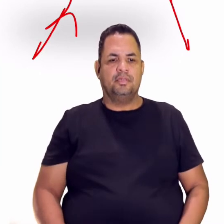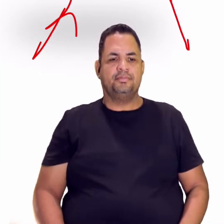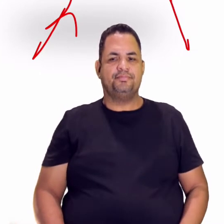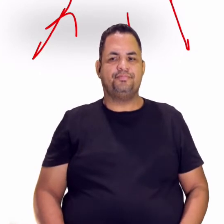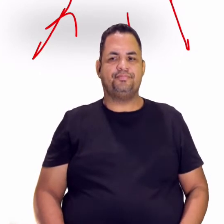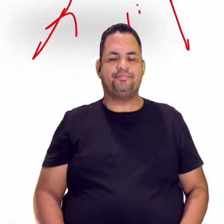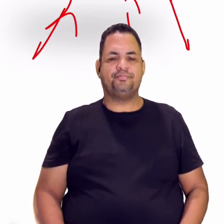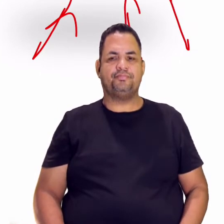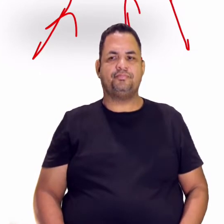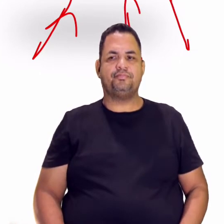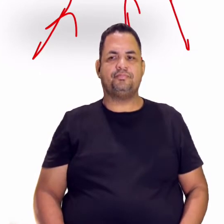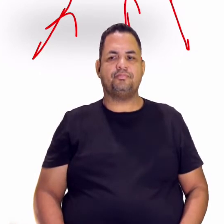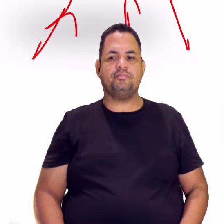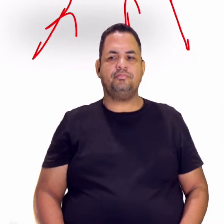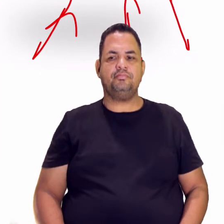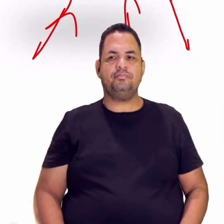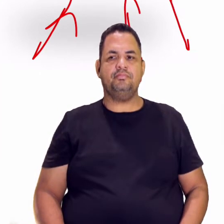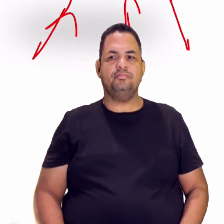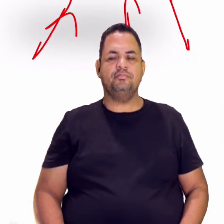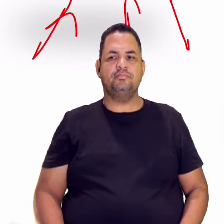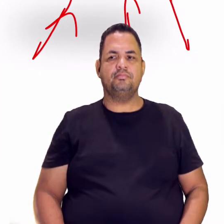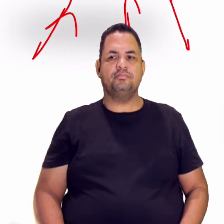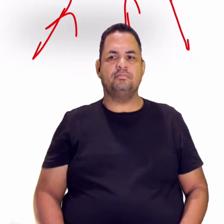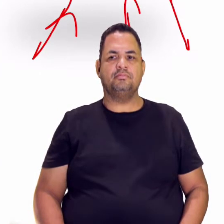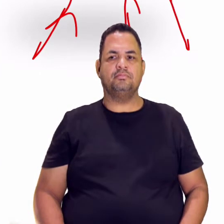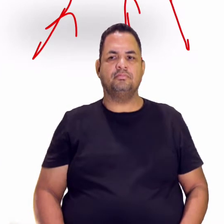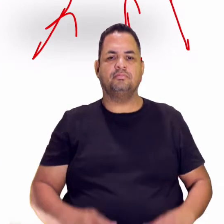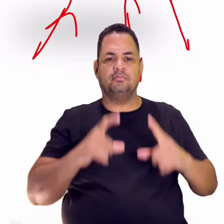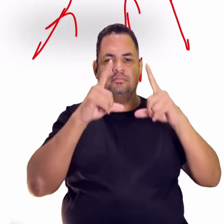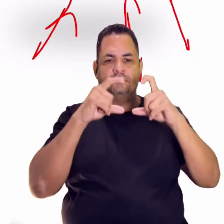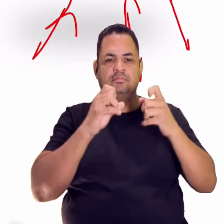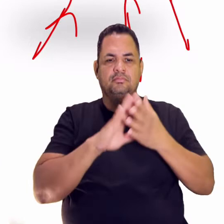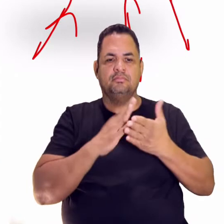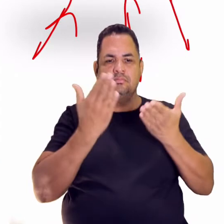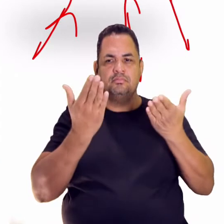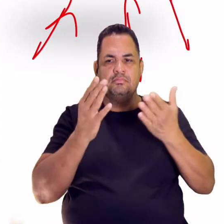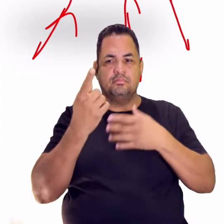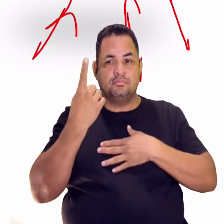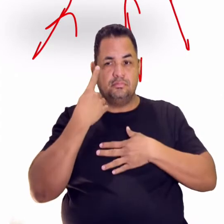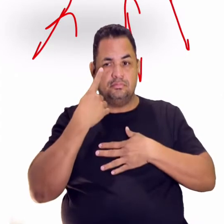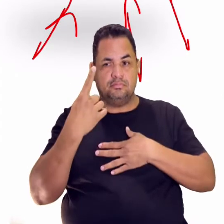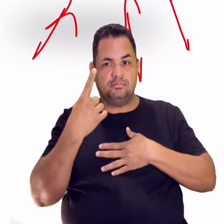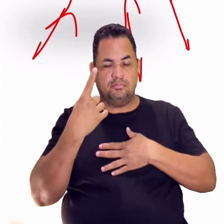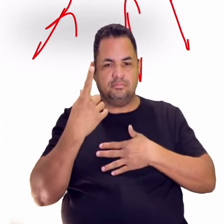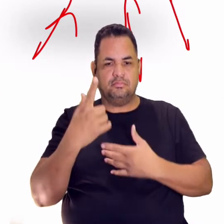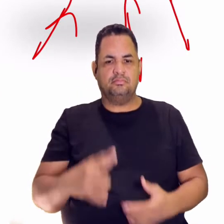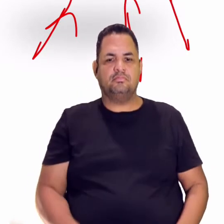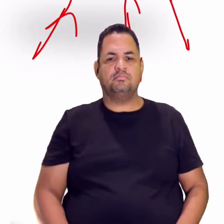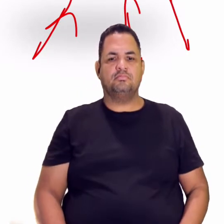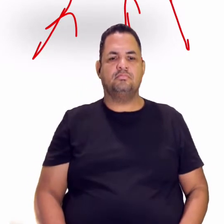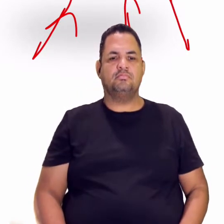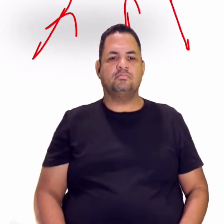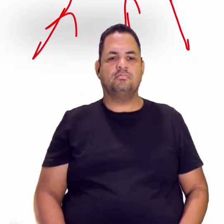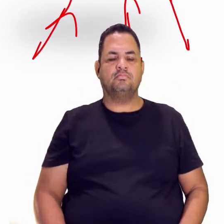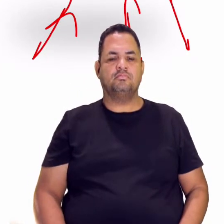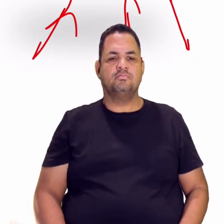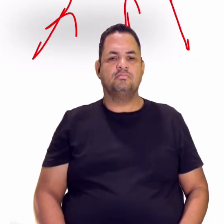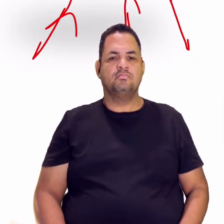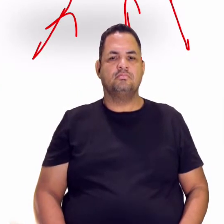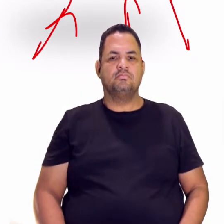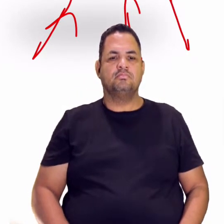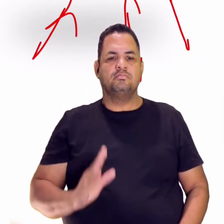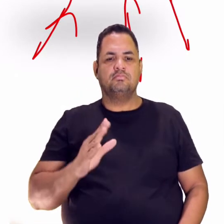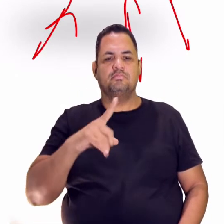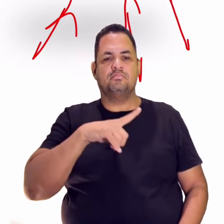isso aqui, ó. Isso aqui, fotografado por esse ângulo, visto dessa maneira, já é